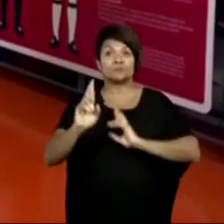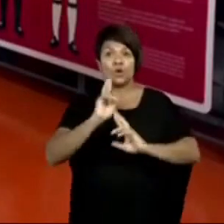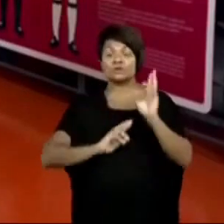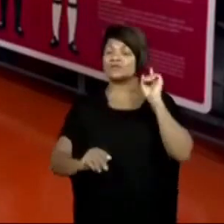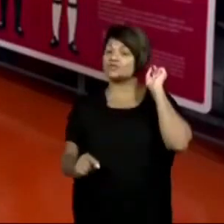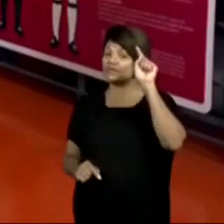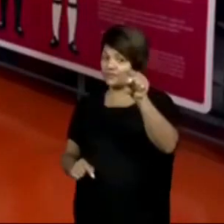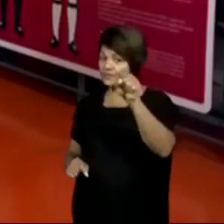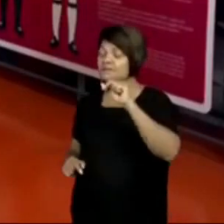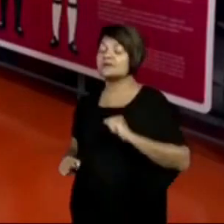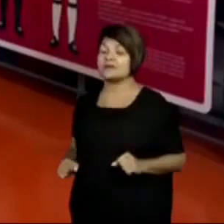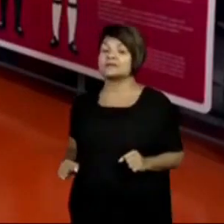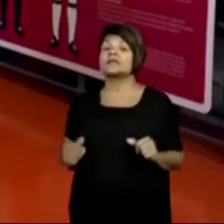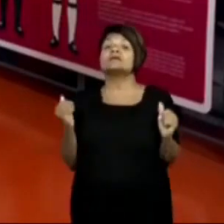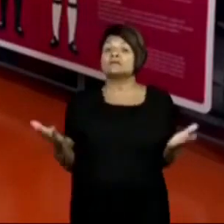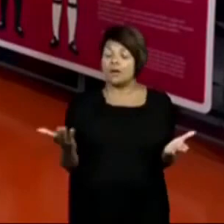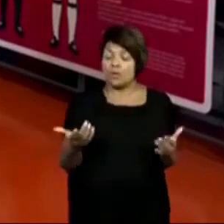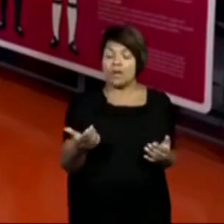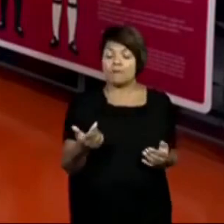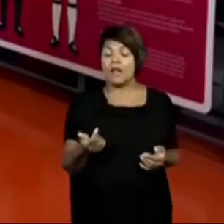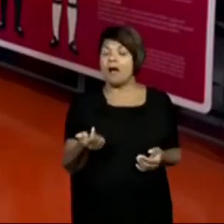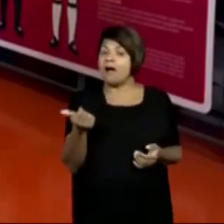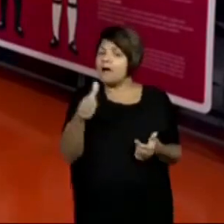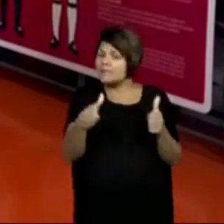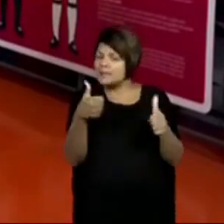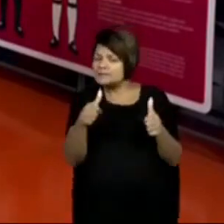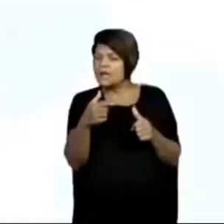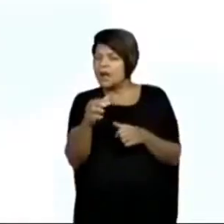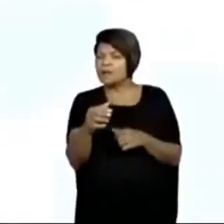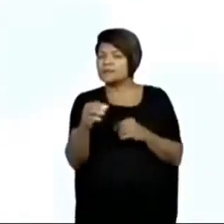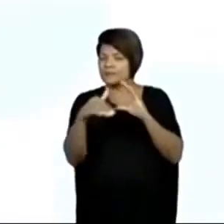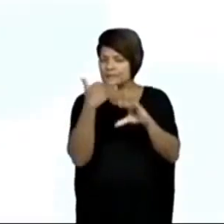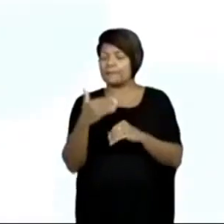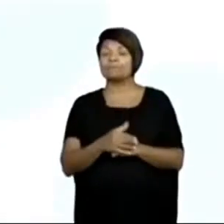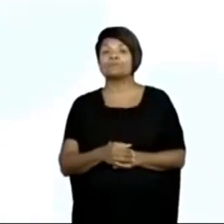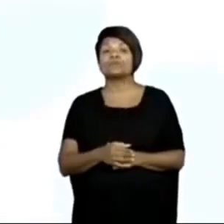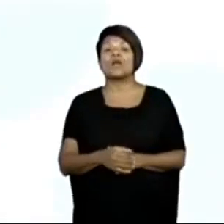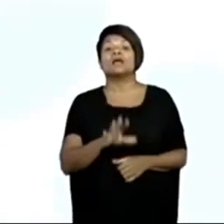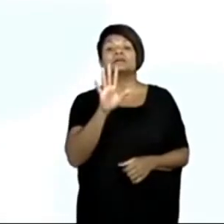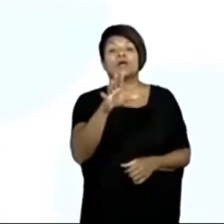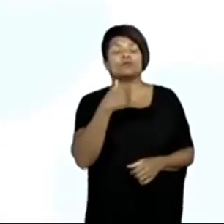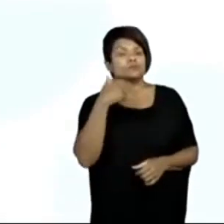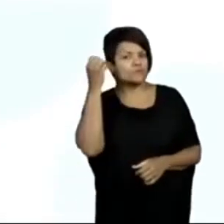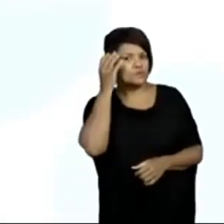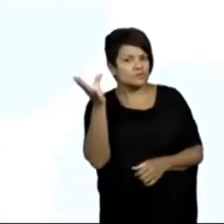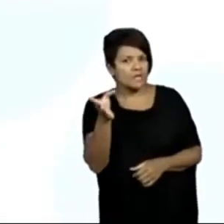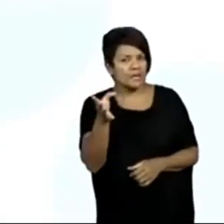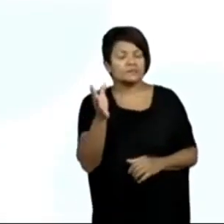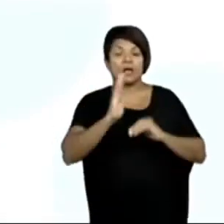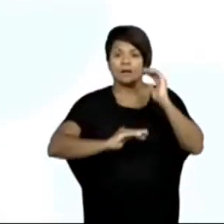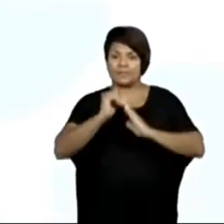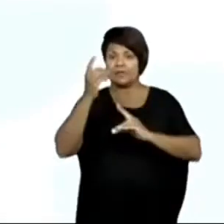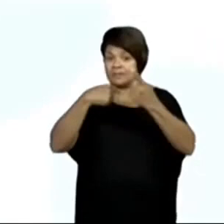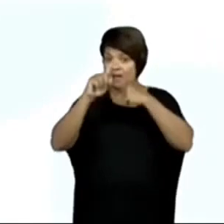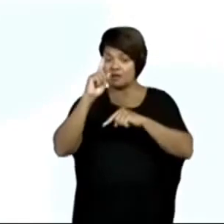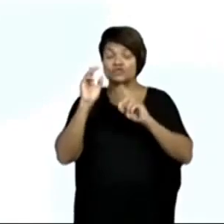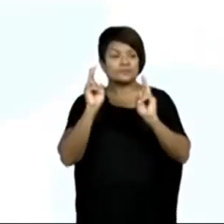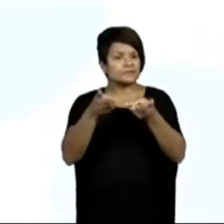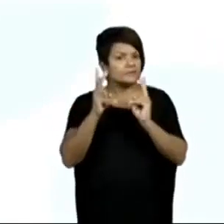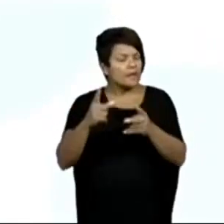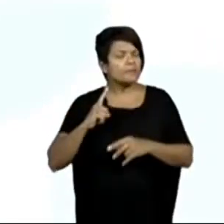vocês. Então, é para analisar e nos enviar aí. Lembrando, né, que as habilidades estão sim presentes, mas eu quero que